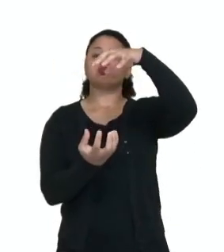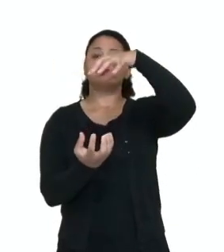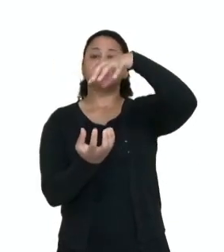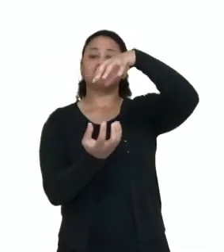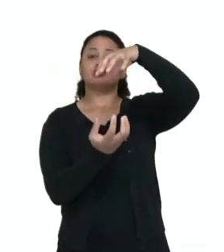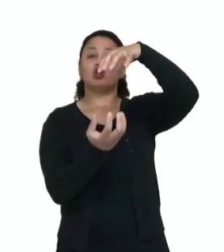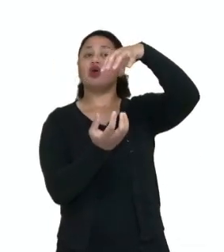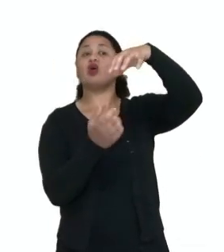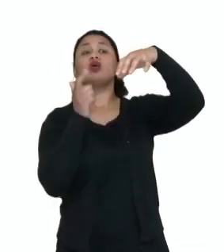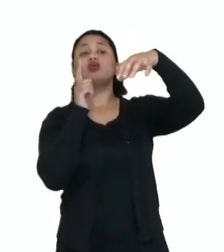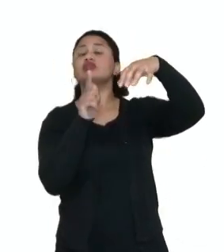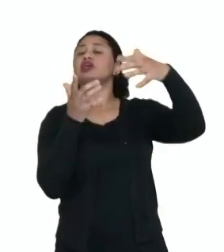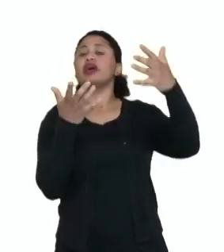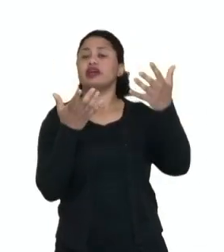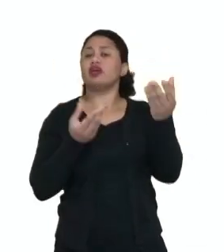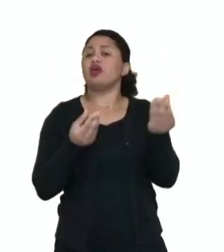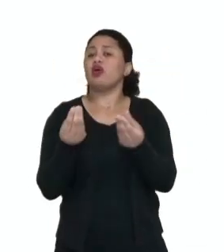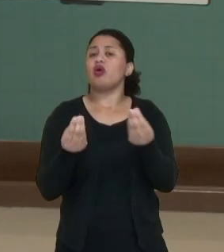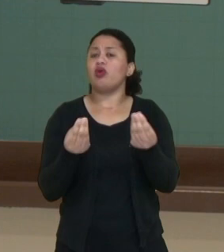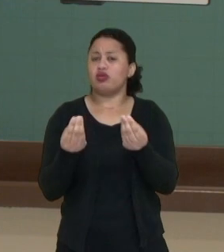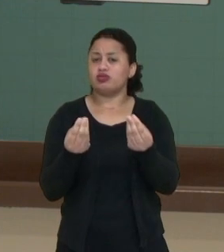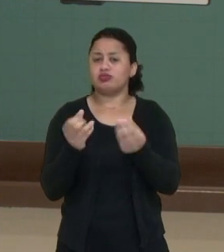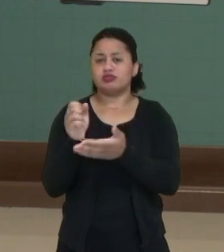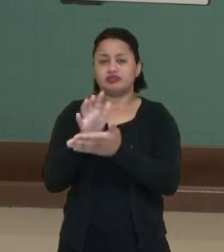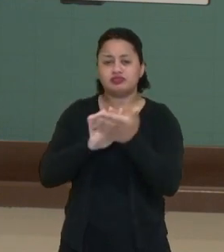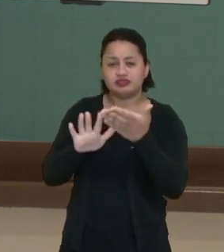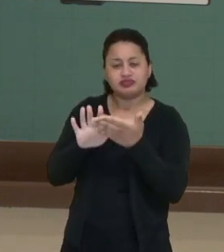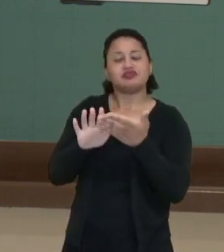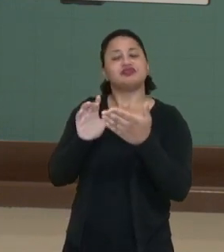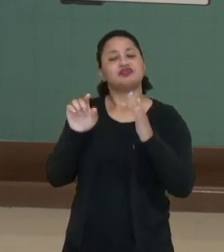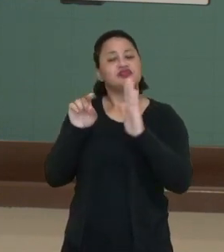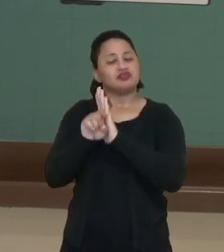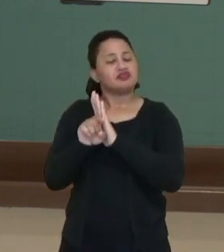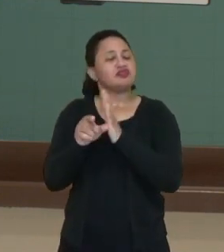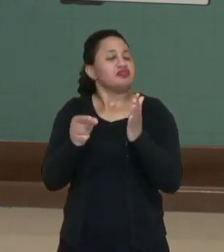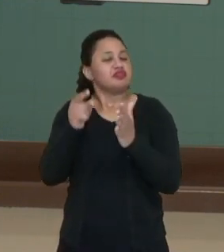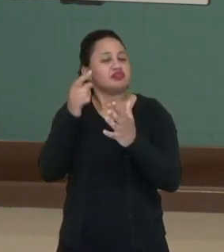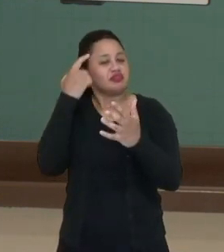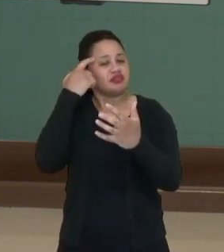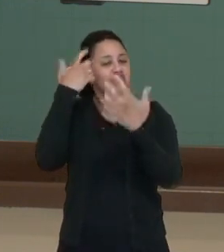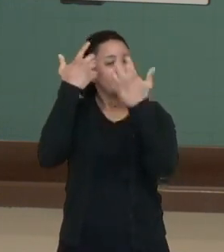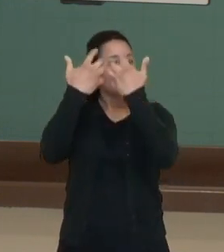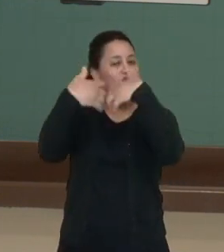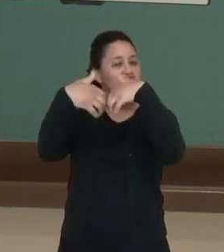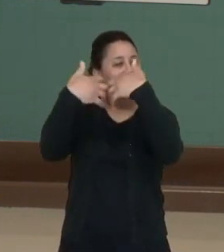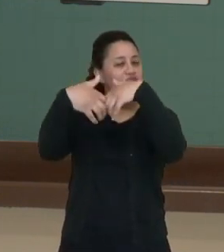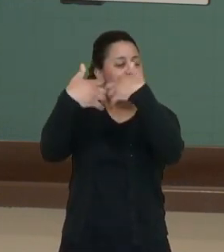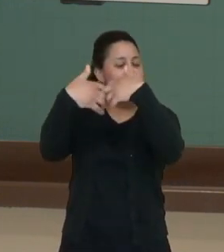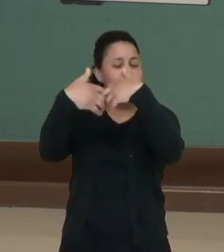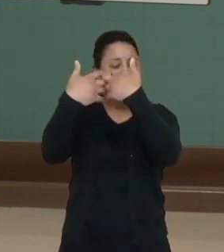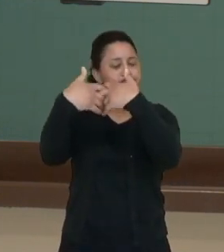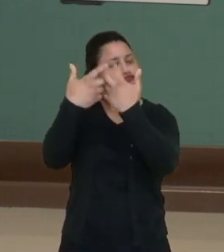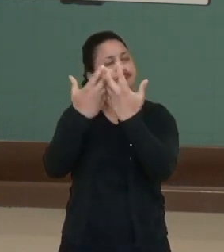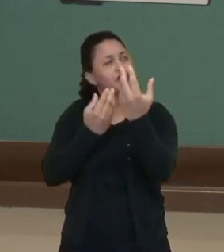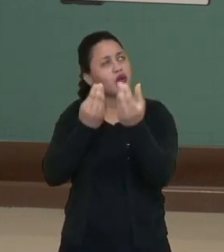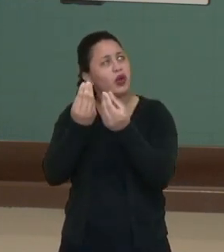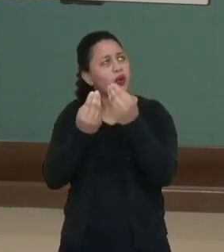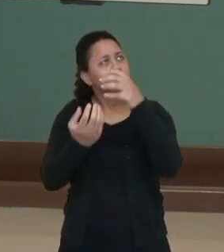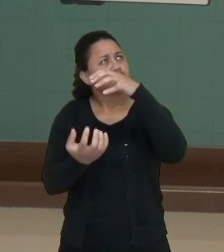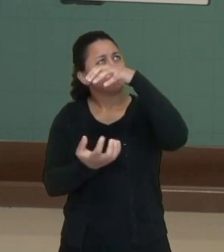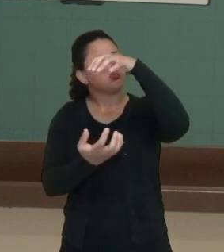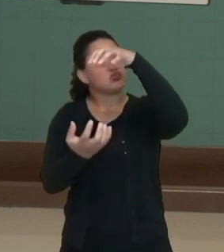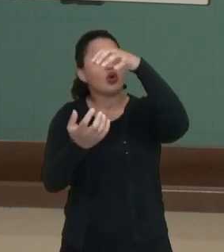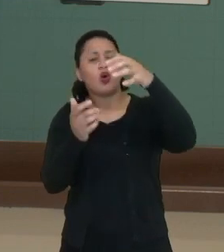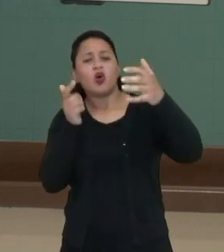suspensos no ar? Deixo essa pergunta juntamente com essa bela imagem. Como será que esses balões, como será que os balões como esses,